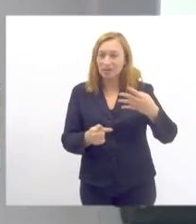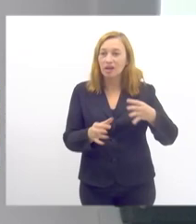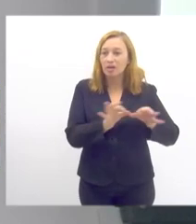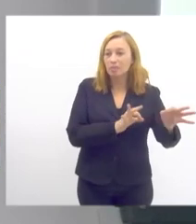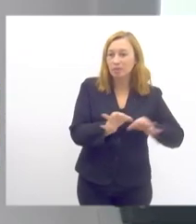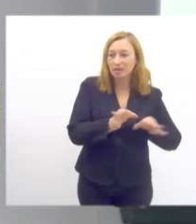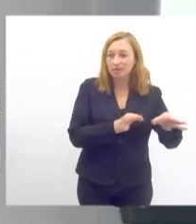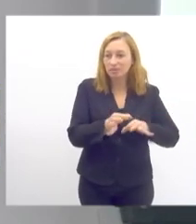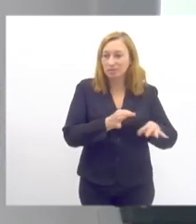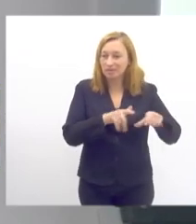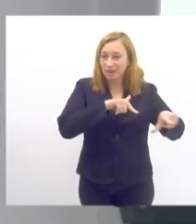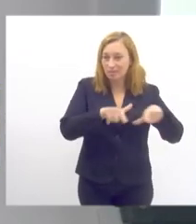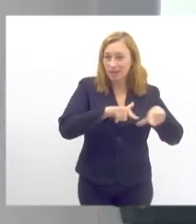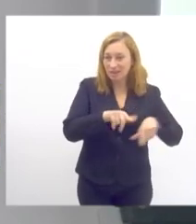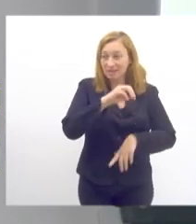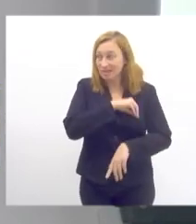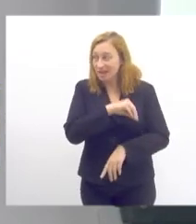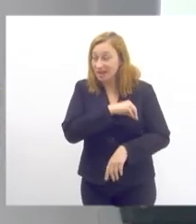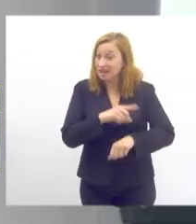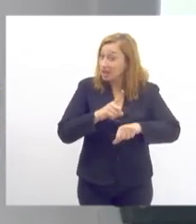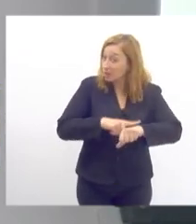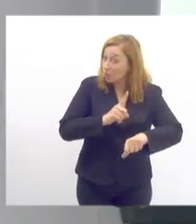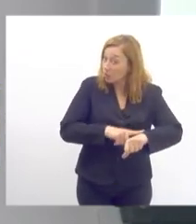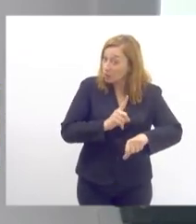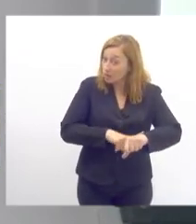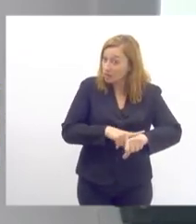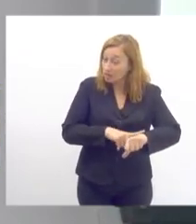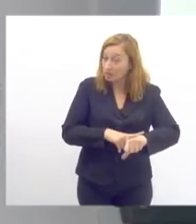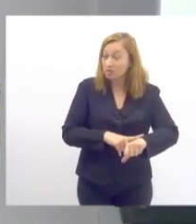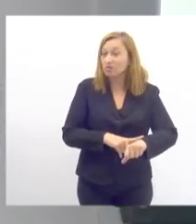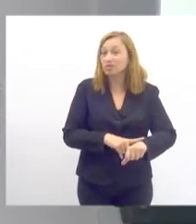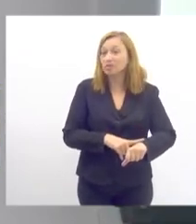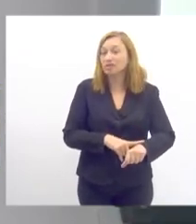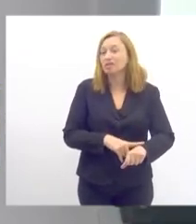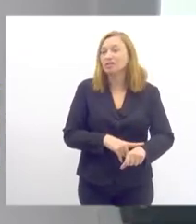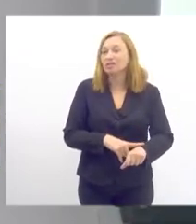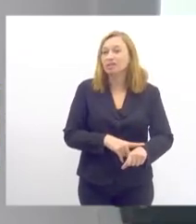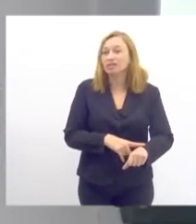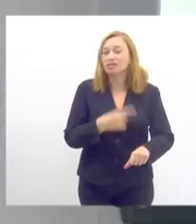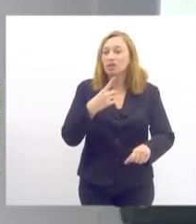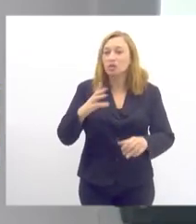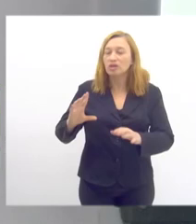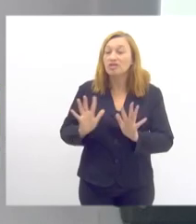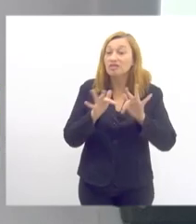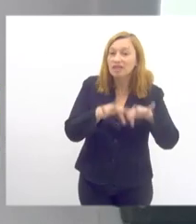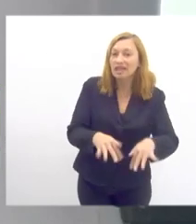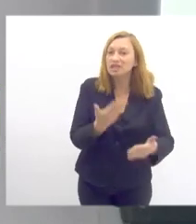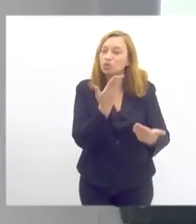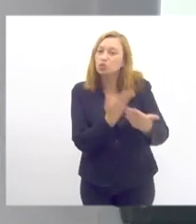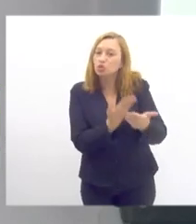carreiras e salários, que naquele momento ficou estabelecido que as partes concluiriam os estudos do processo do plano de